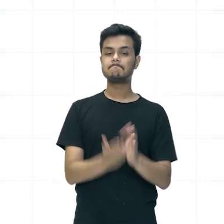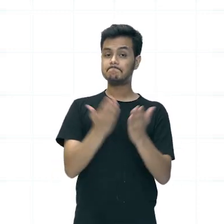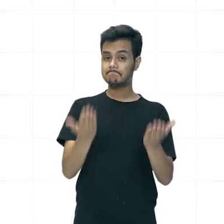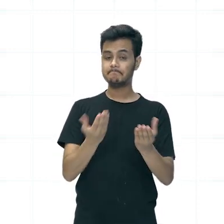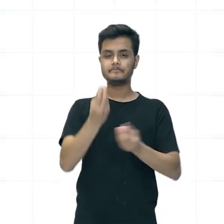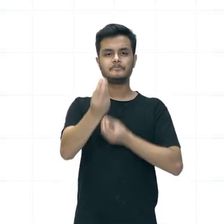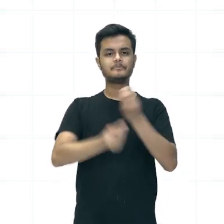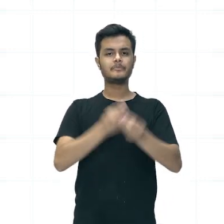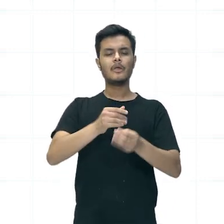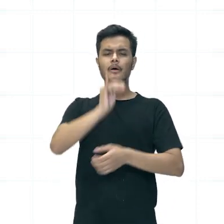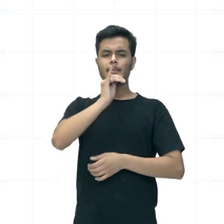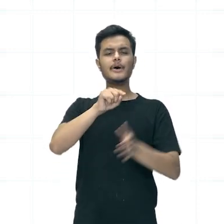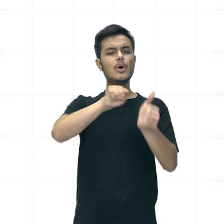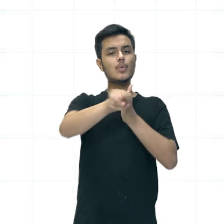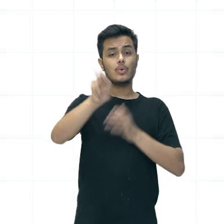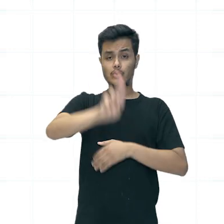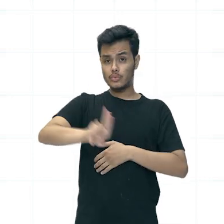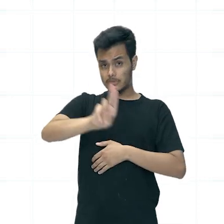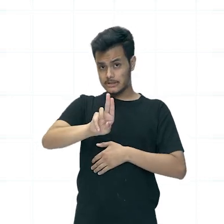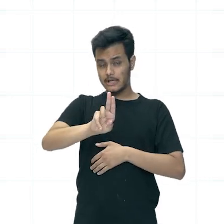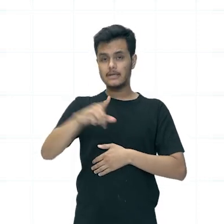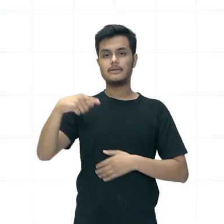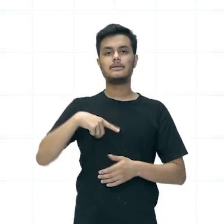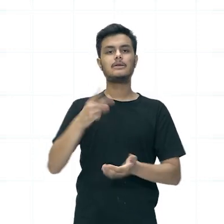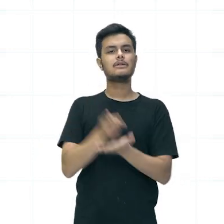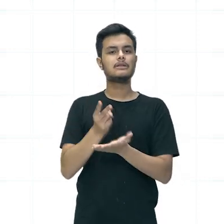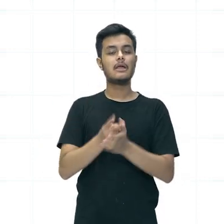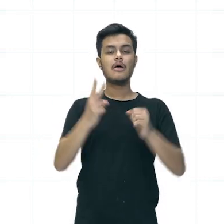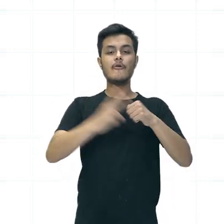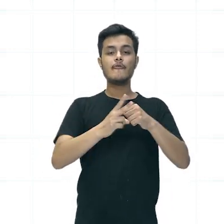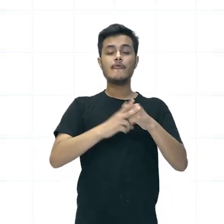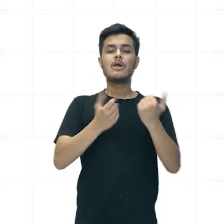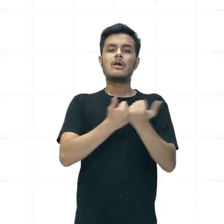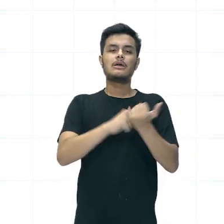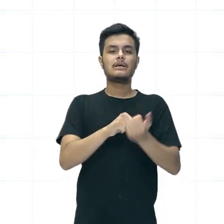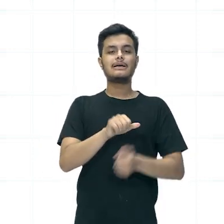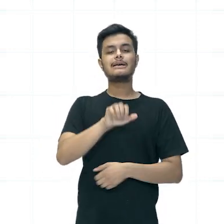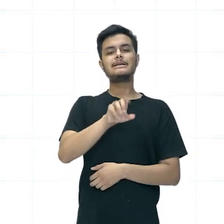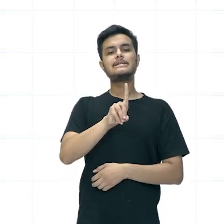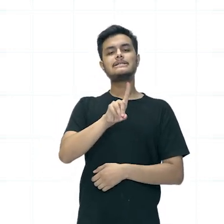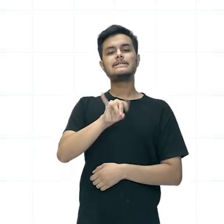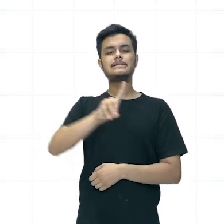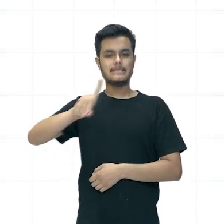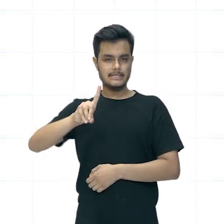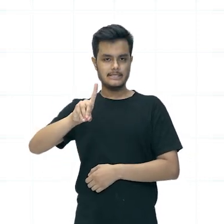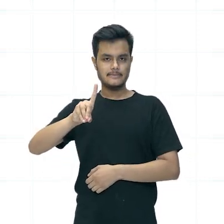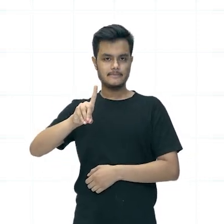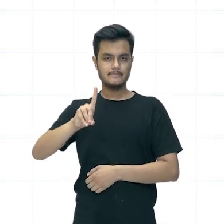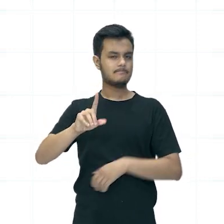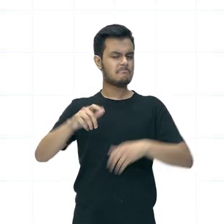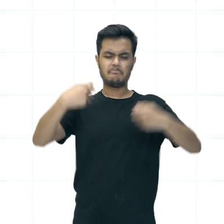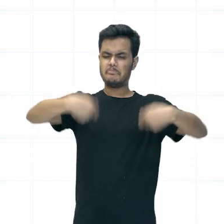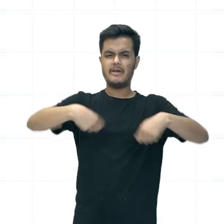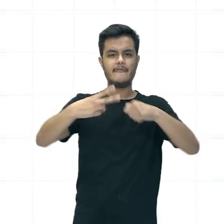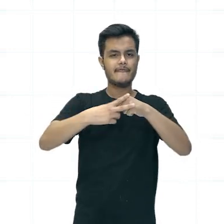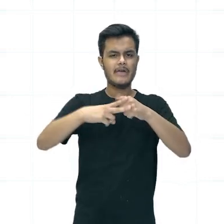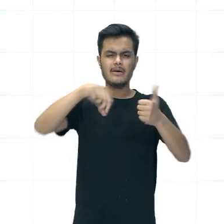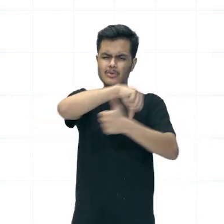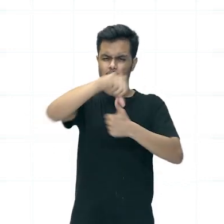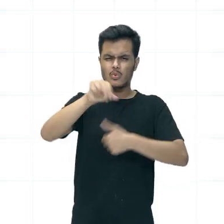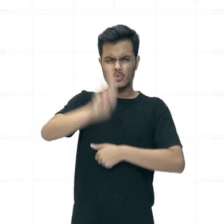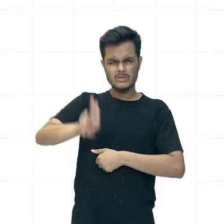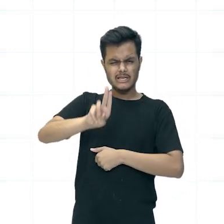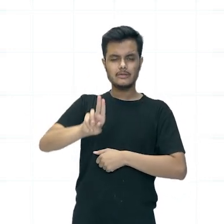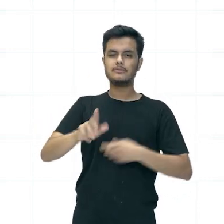forma interrogativa, utilizaremos o verbo auxiliar did, não sendo necessário conjugar o verbo principal